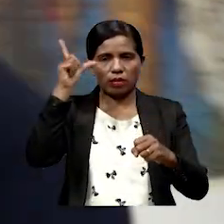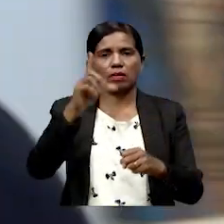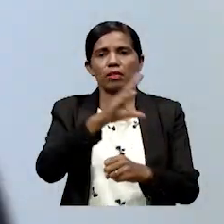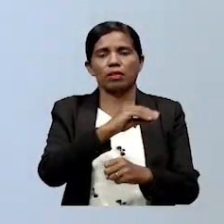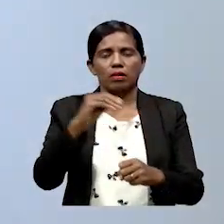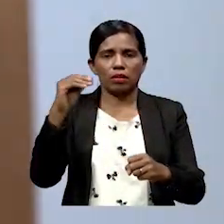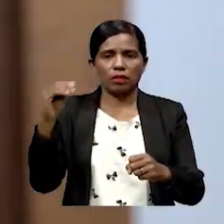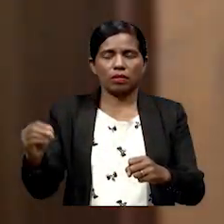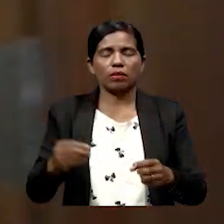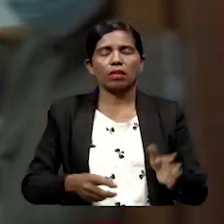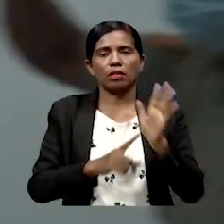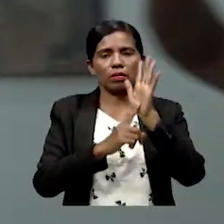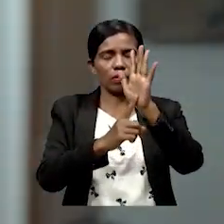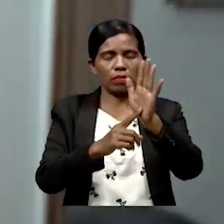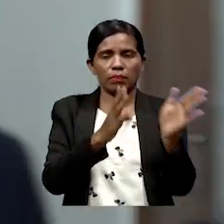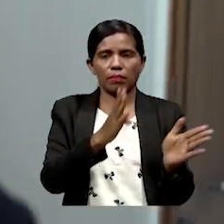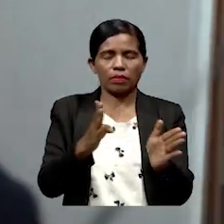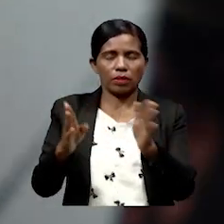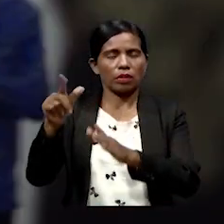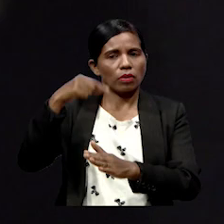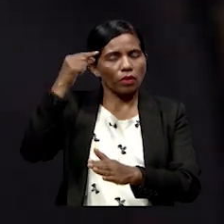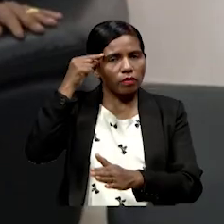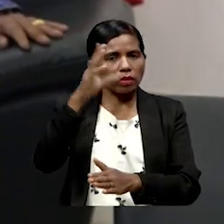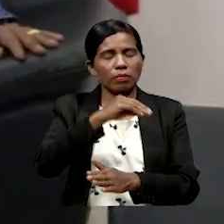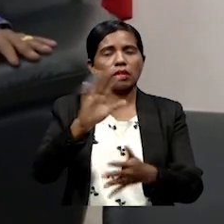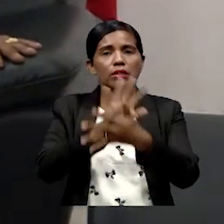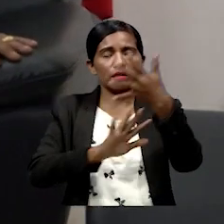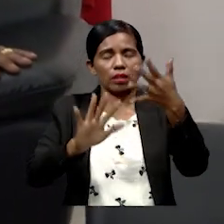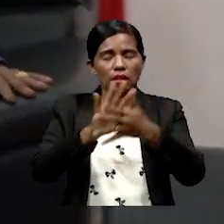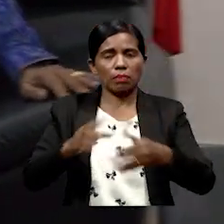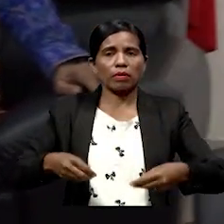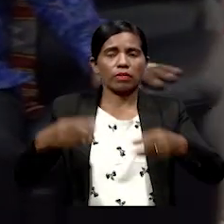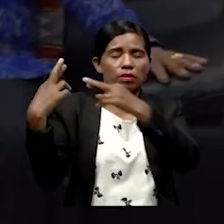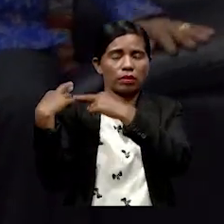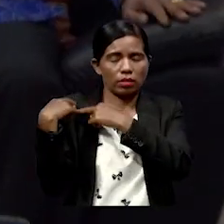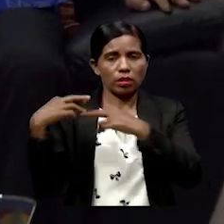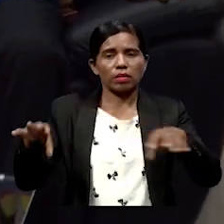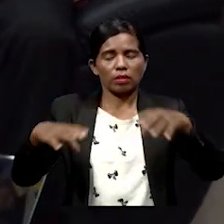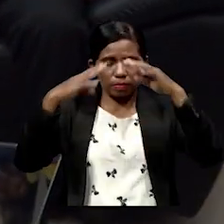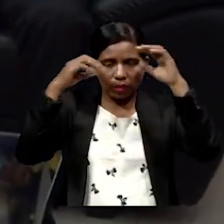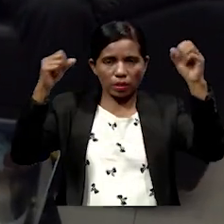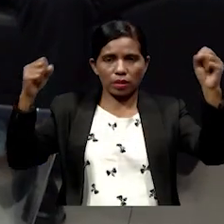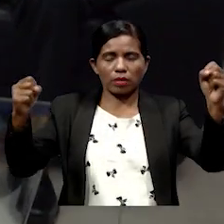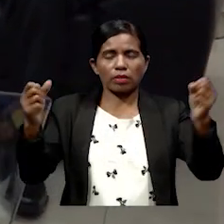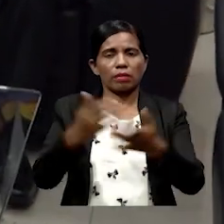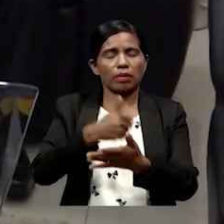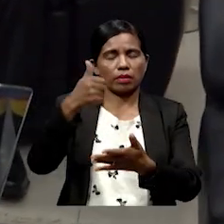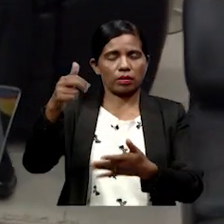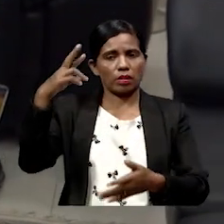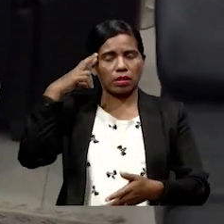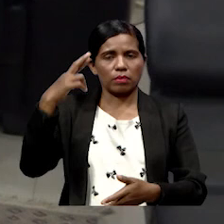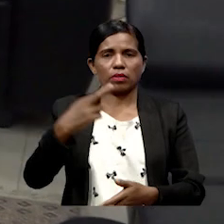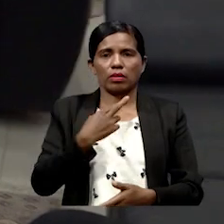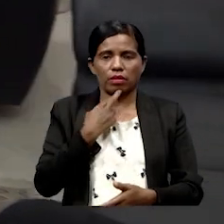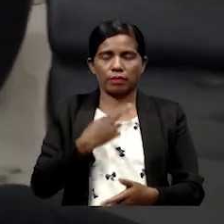Luolo, hodi informa kona ba preparação governo nian ba cerimónia tomada de posse ba presidente da República eleito José Manuel